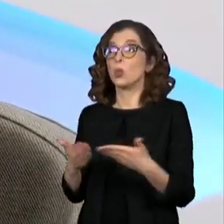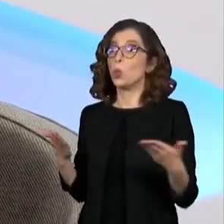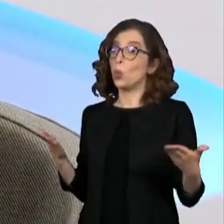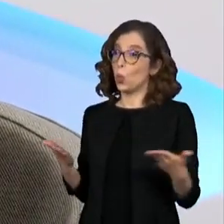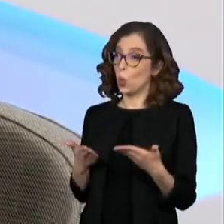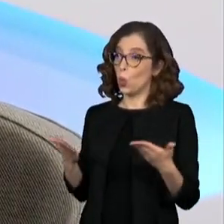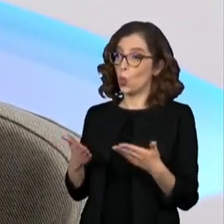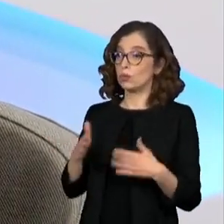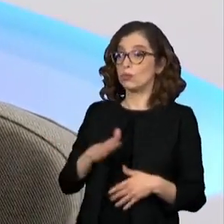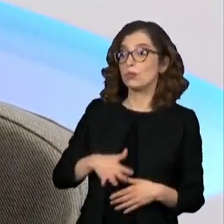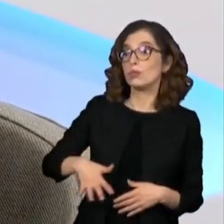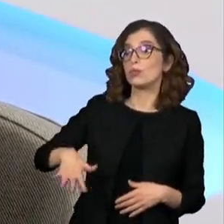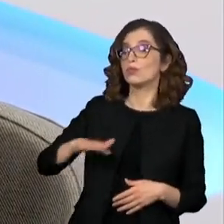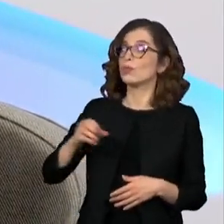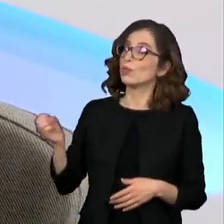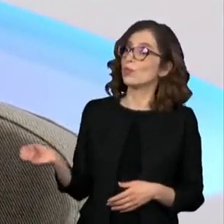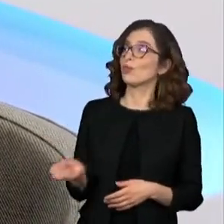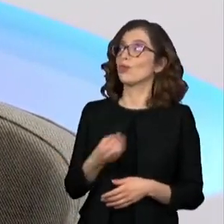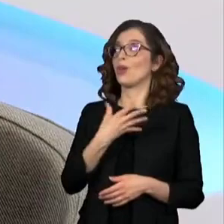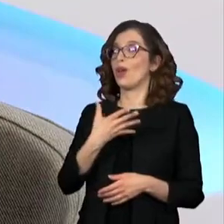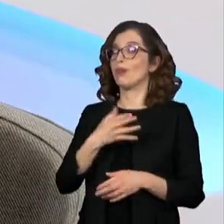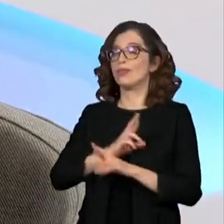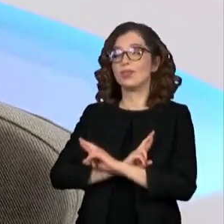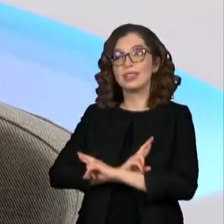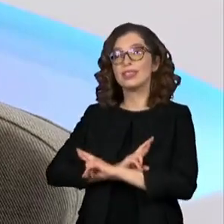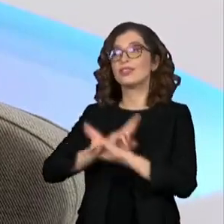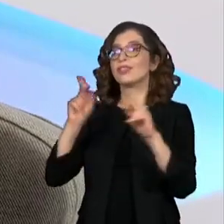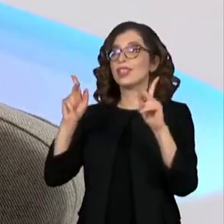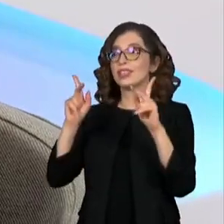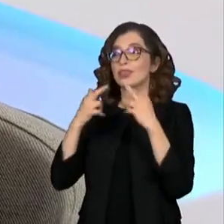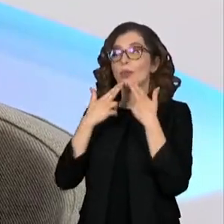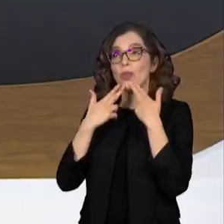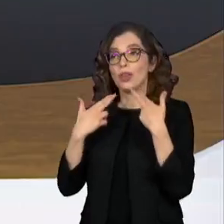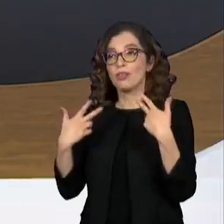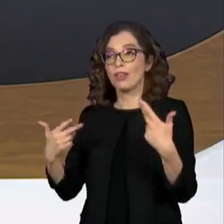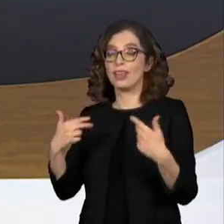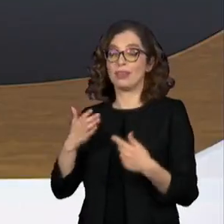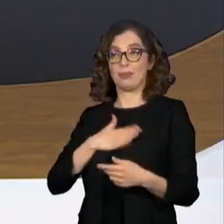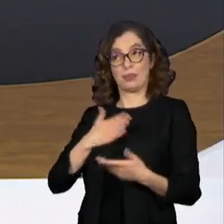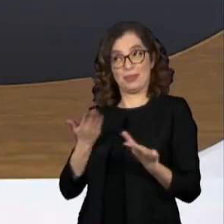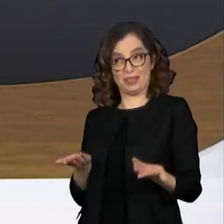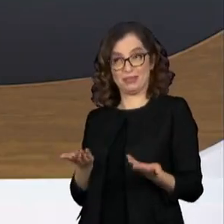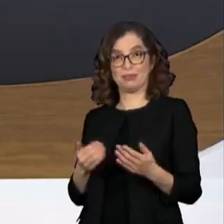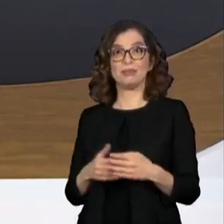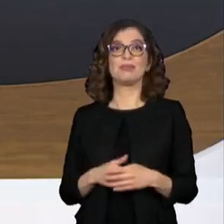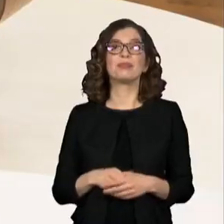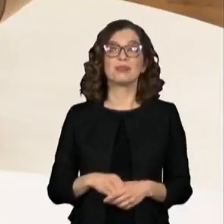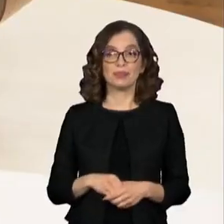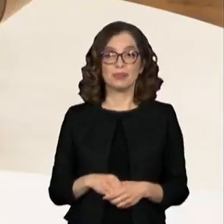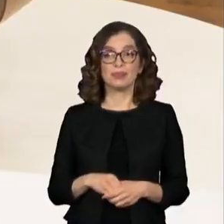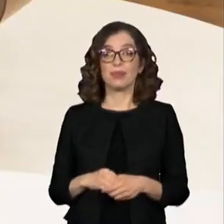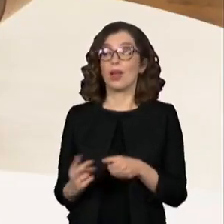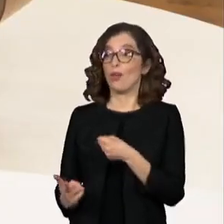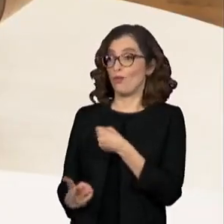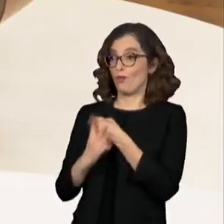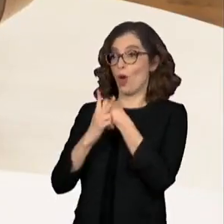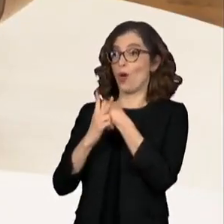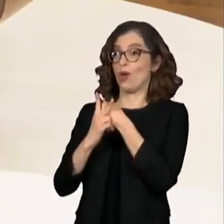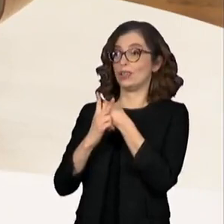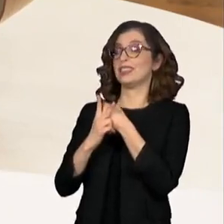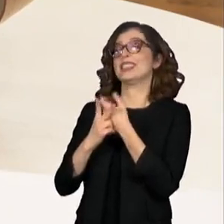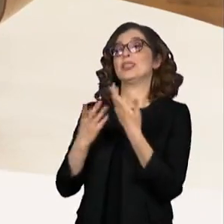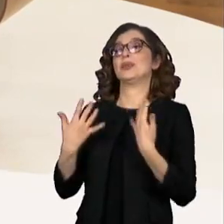área de completa novidade. Solta aí, a voz. Mas fiquem tranquilos que eu não vou cantar, que eu